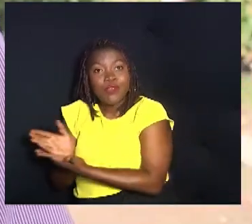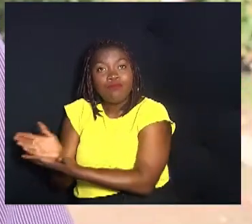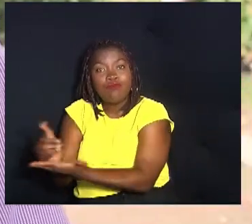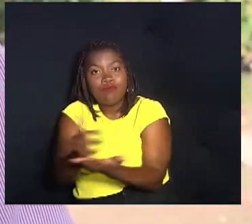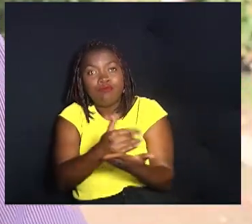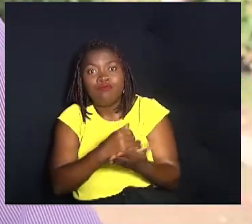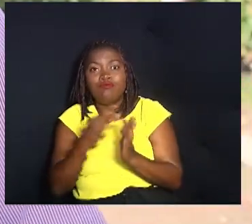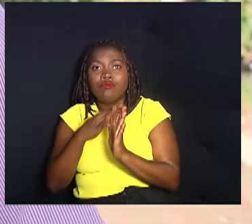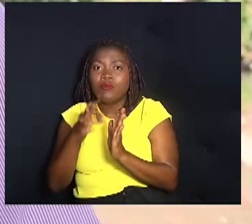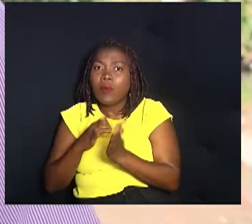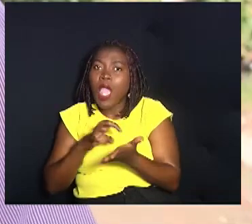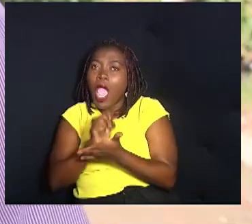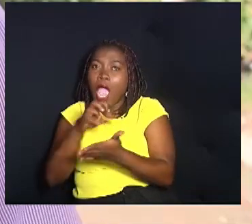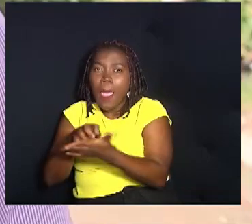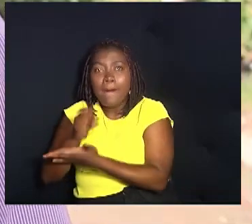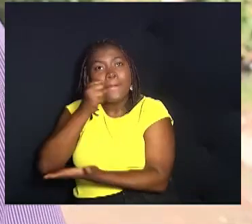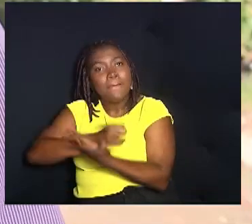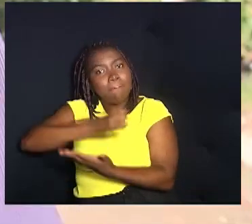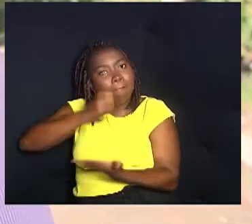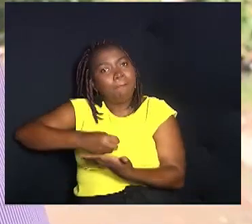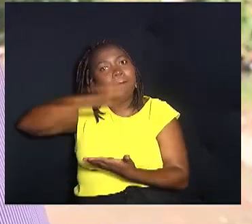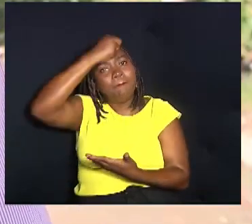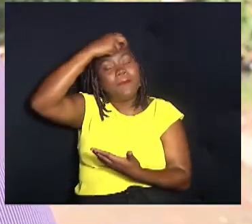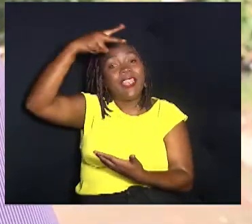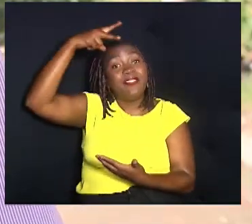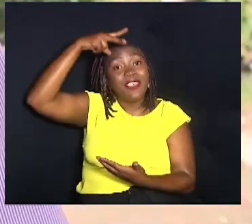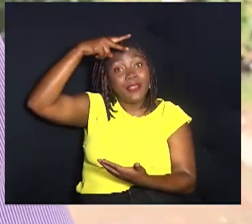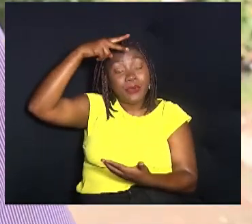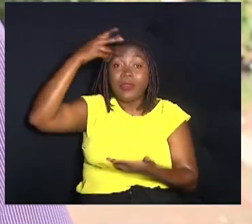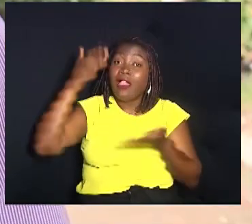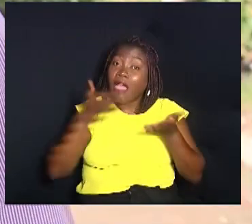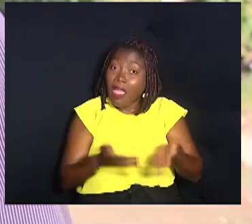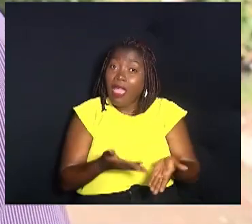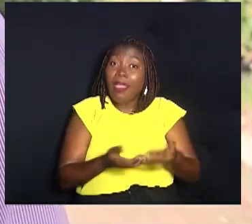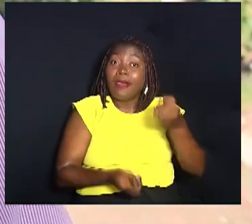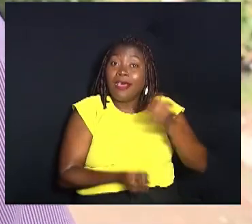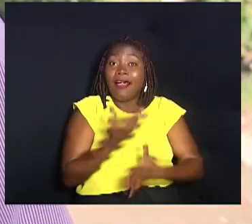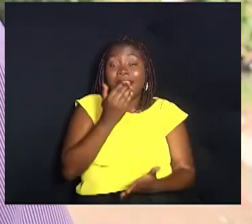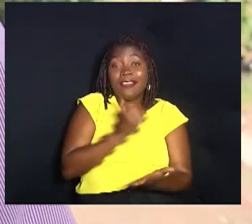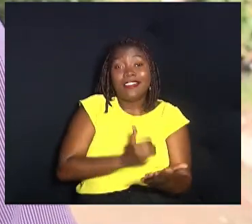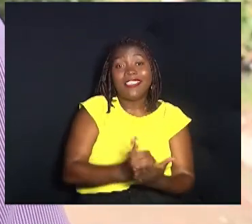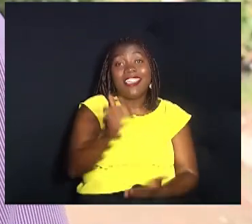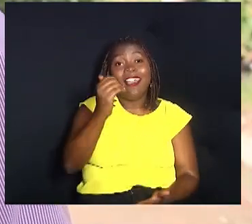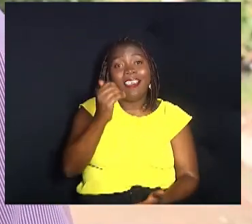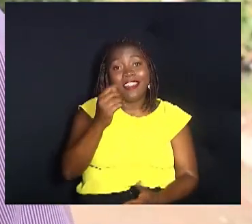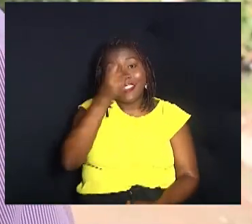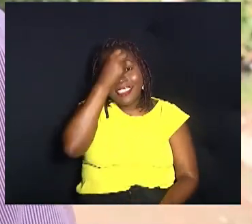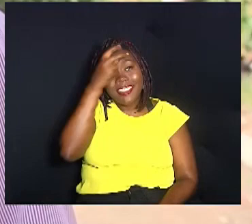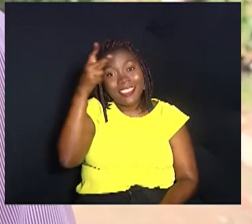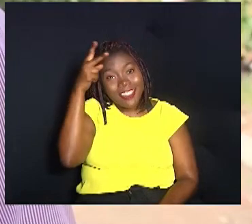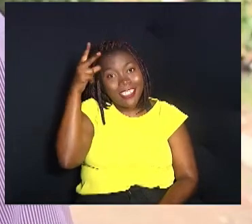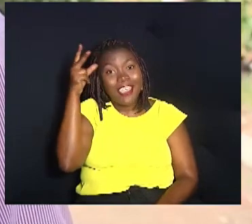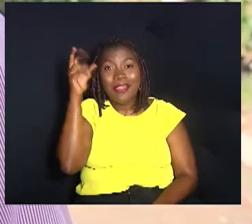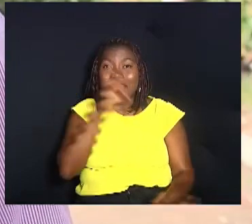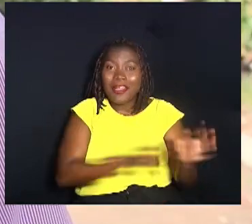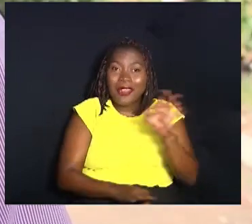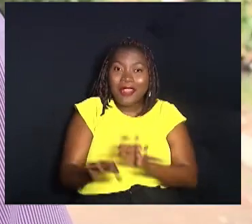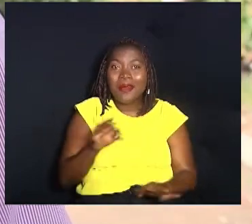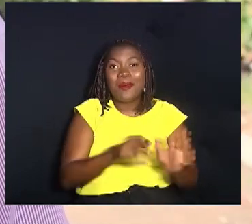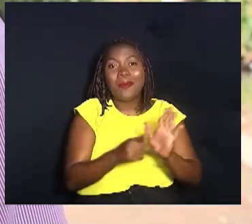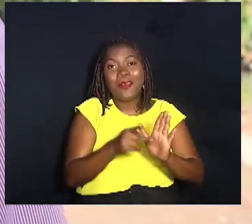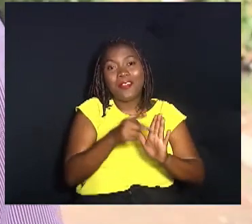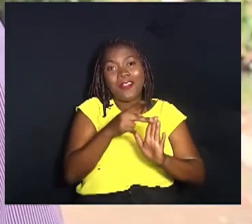pré-adesões. Protocolamos na prefeitura e isso deu start dentro da prefeitura para a elaboração do projeto executivo,